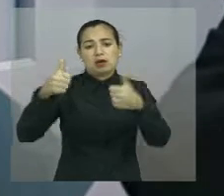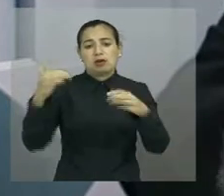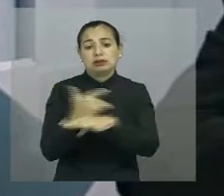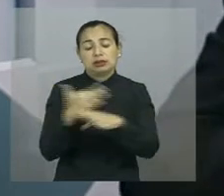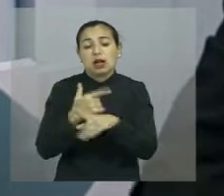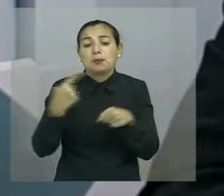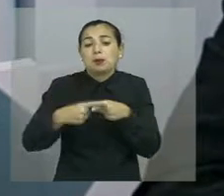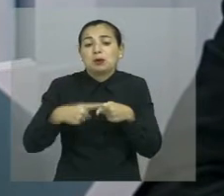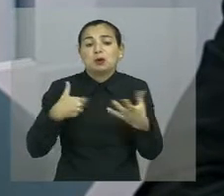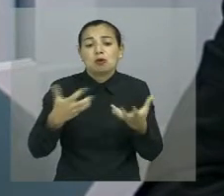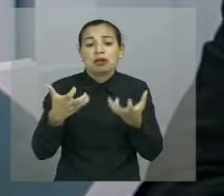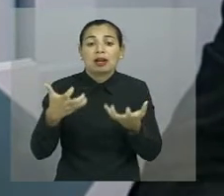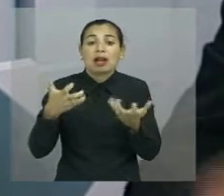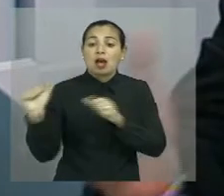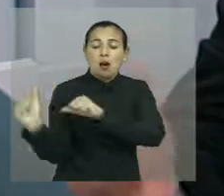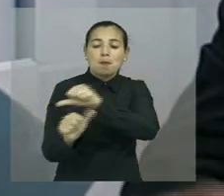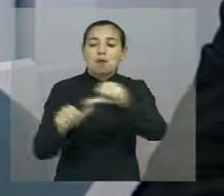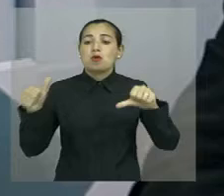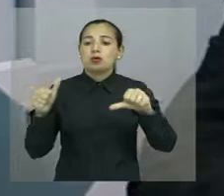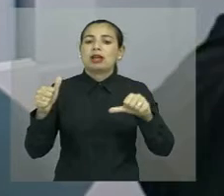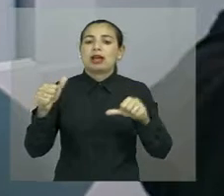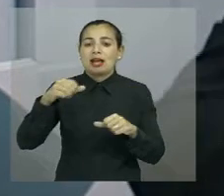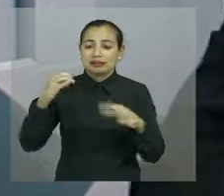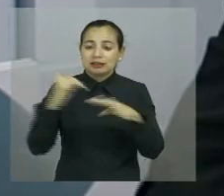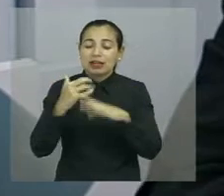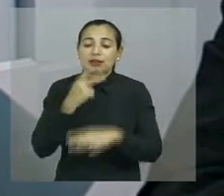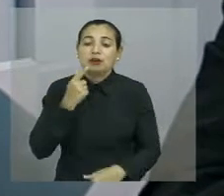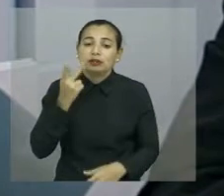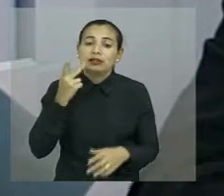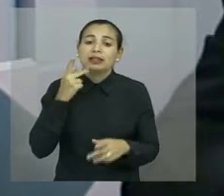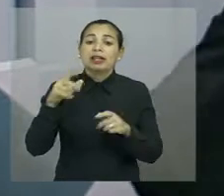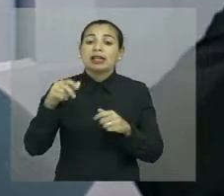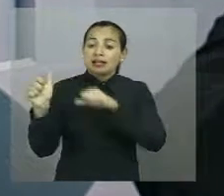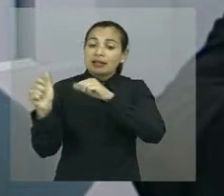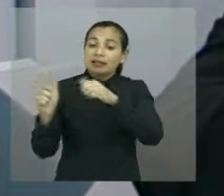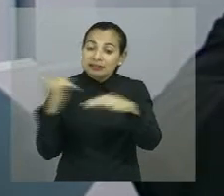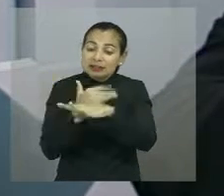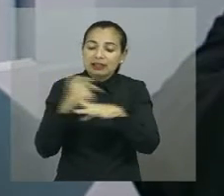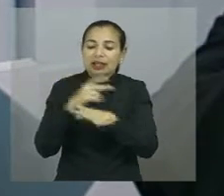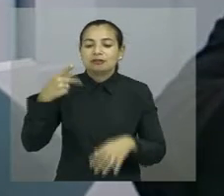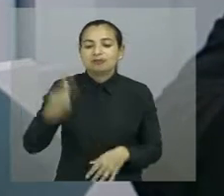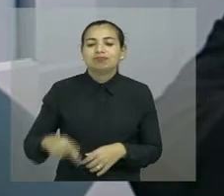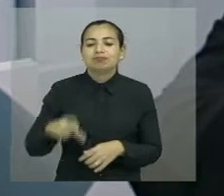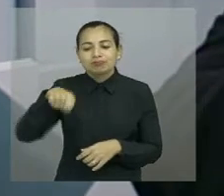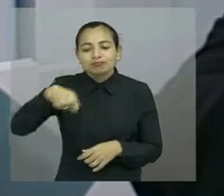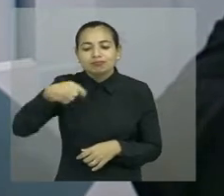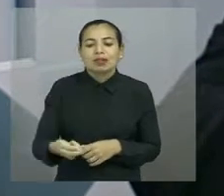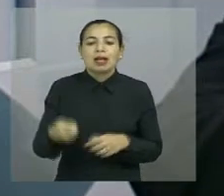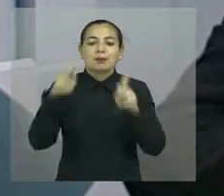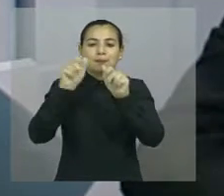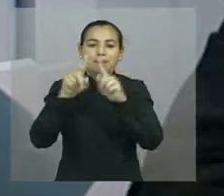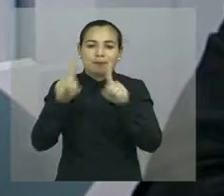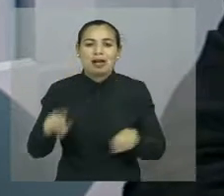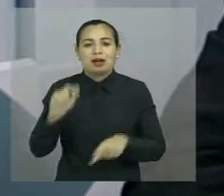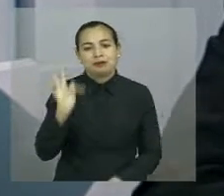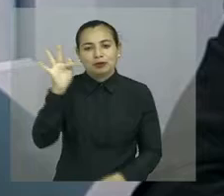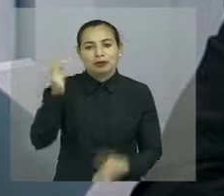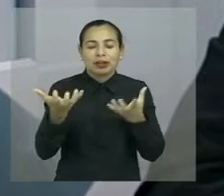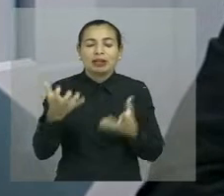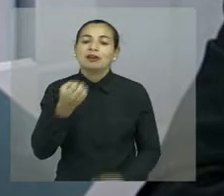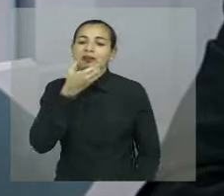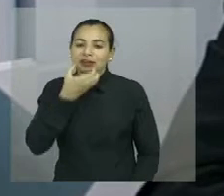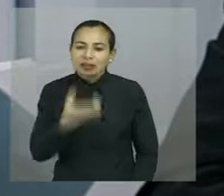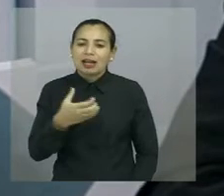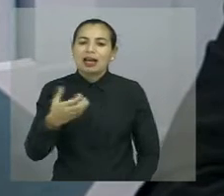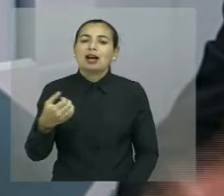na transformação de Fortaleza na Cidade da Paz. Muito obrigado, Paulo, muito obrigado a você e desejo você um feliz Natal e que 2018